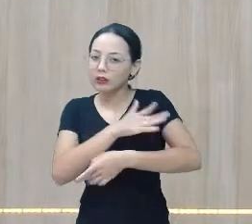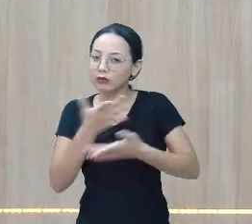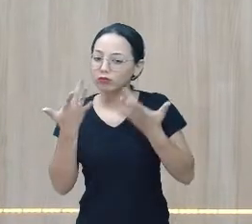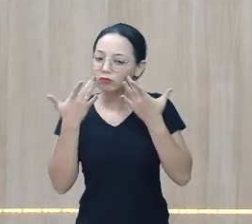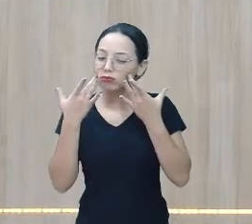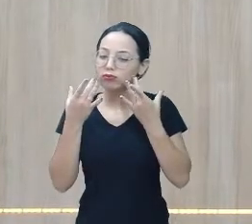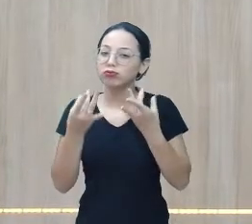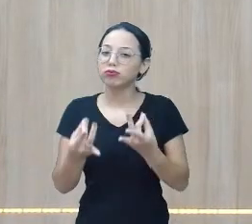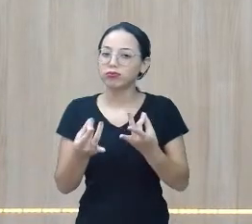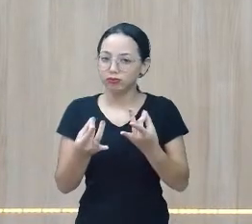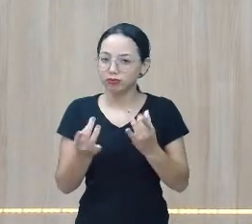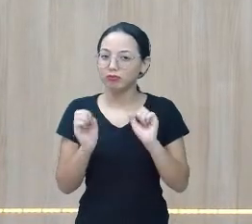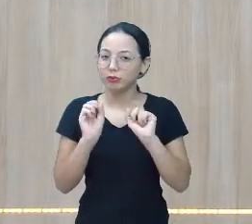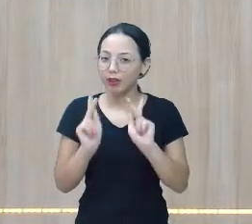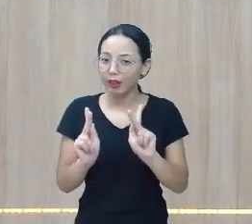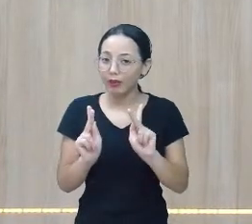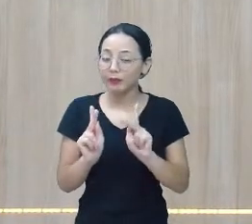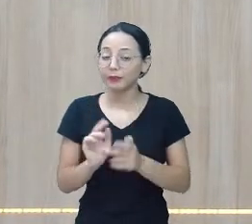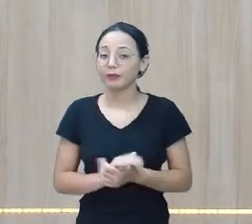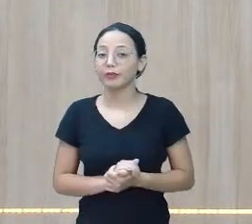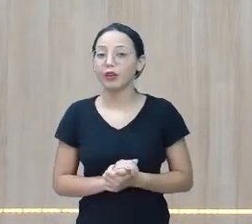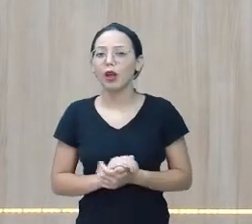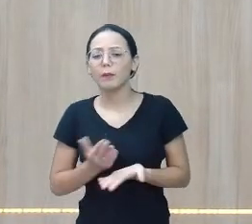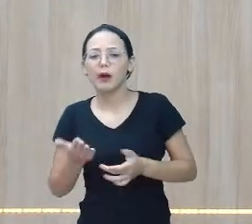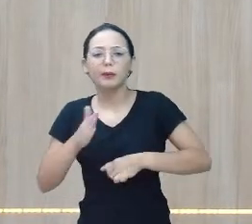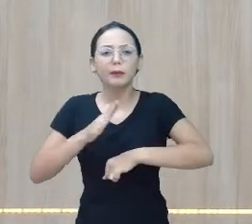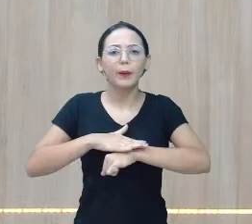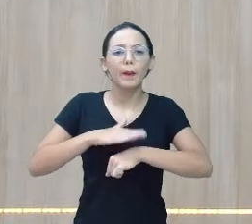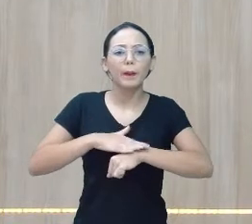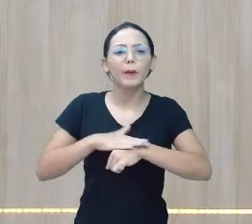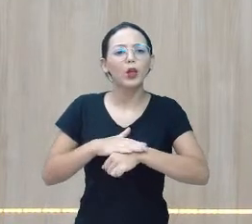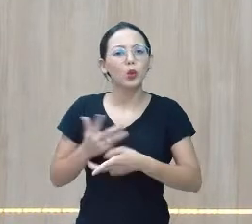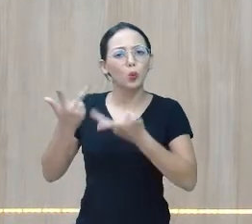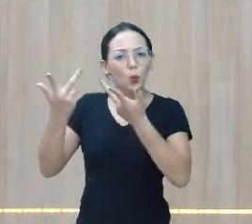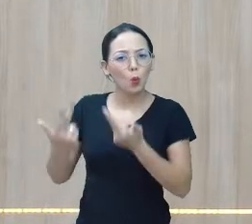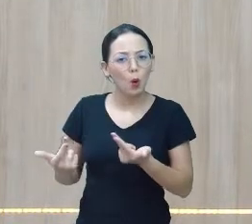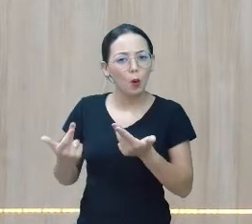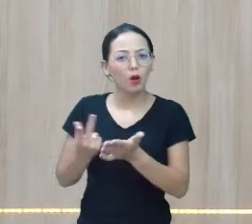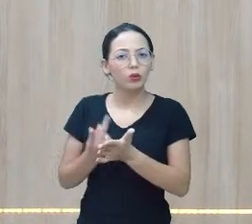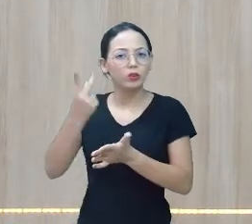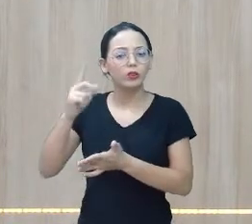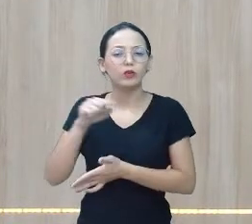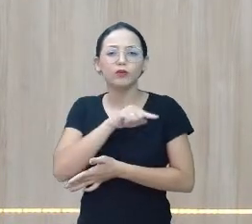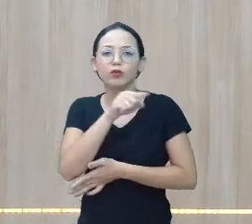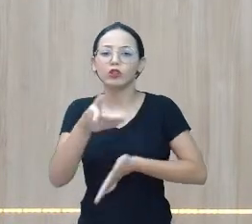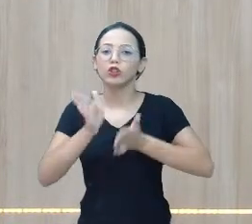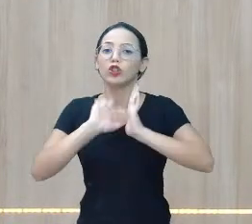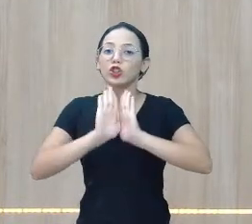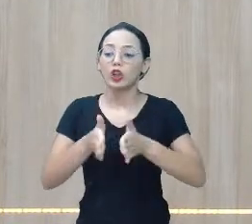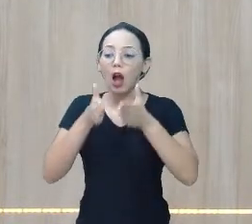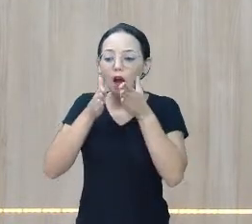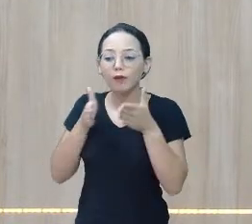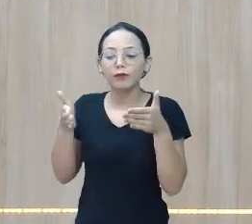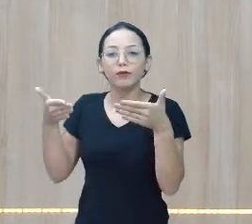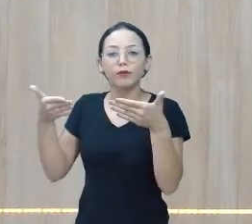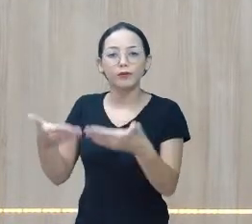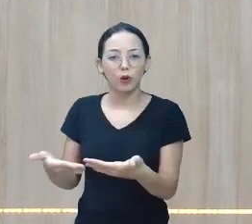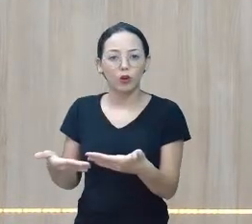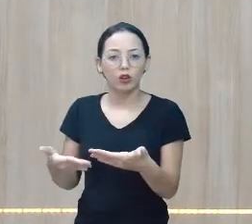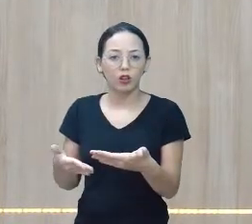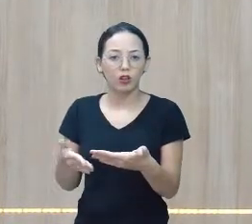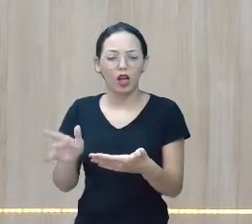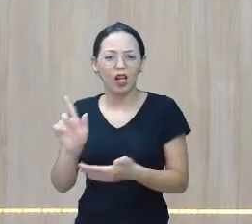aí para que quando uma situação como essa acontecer, você foque o seu olhar